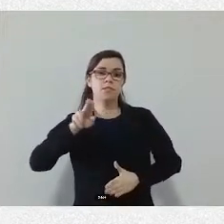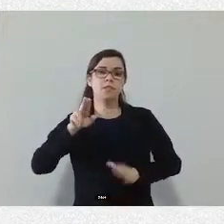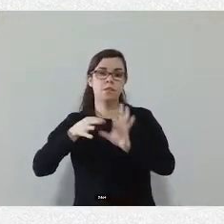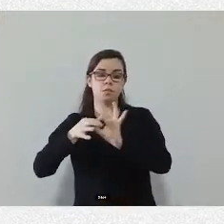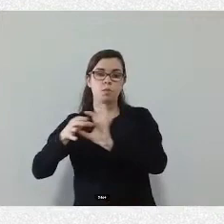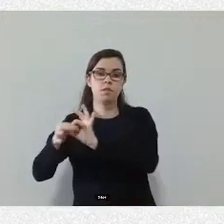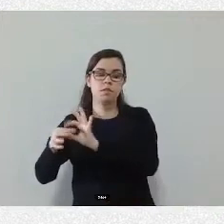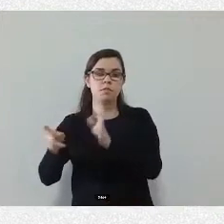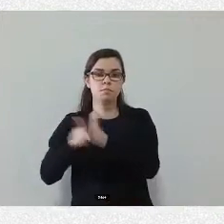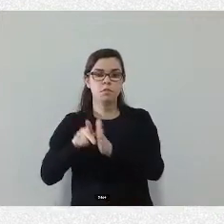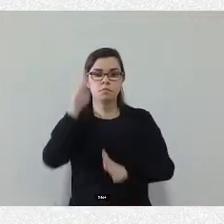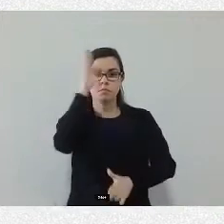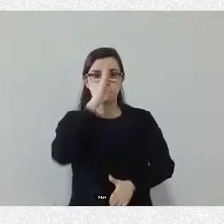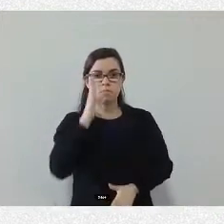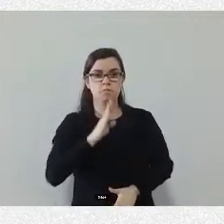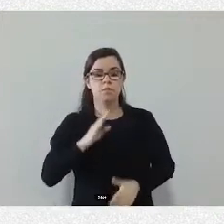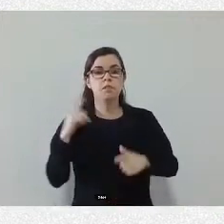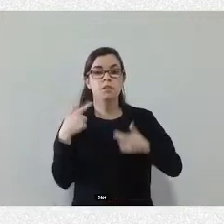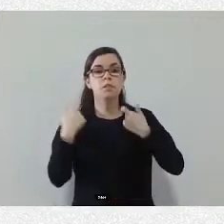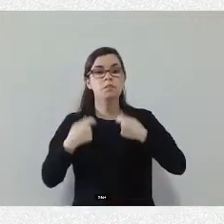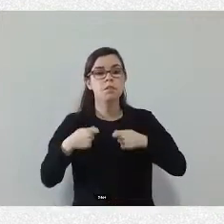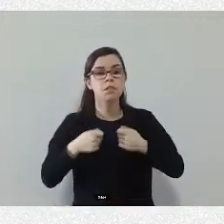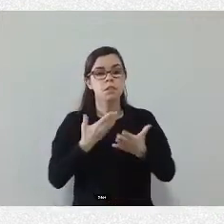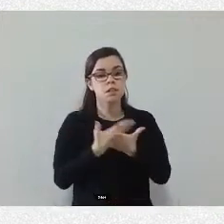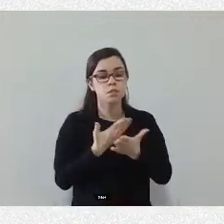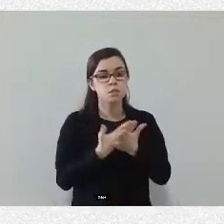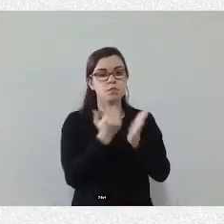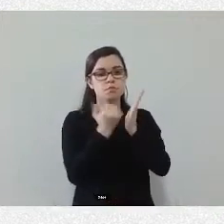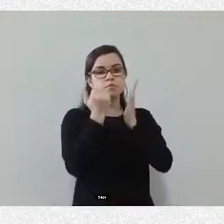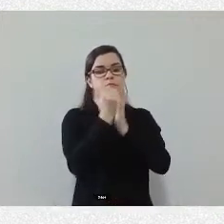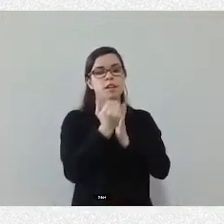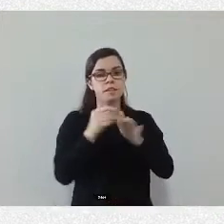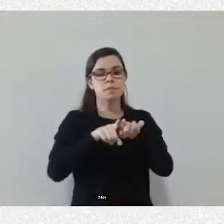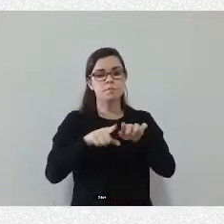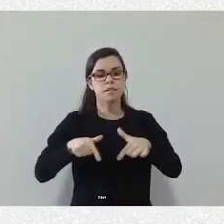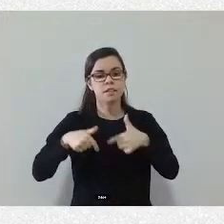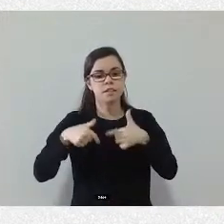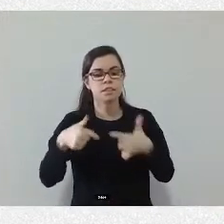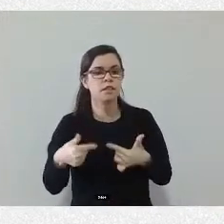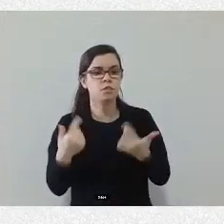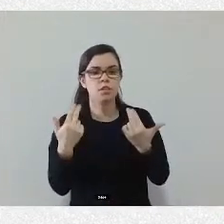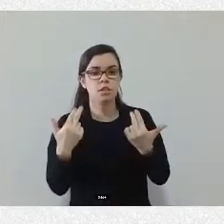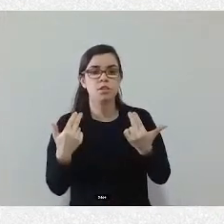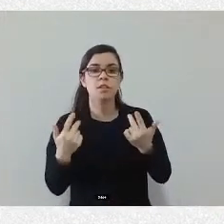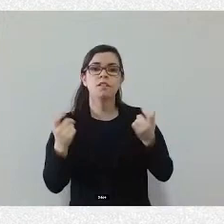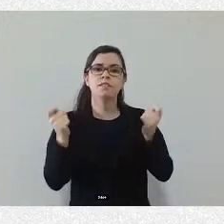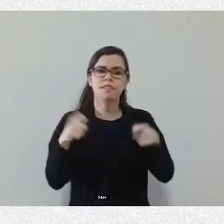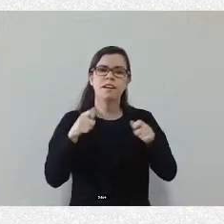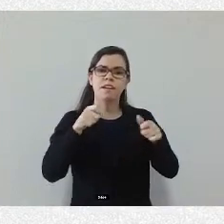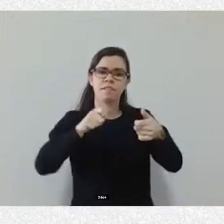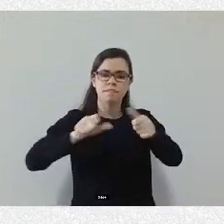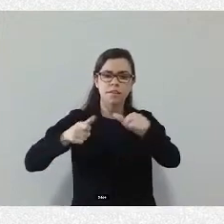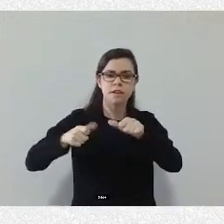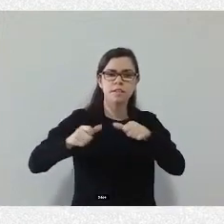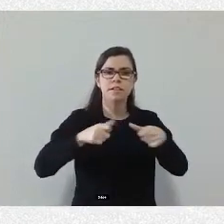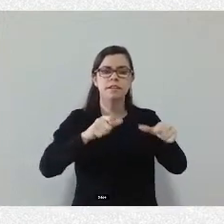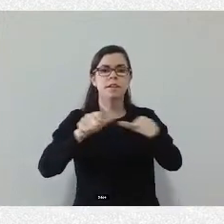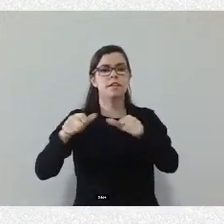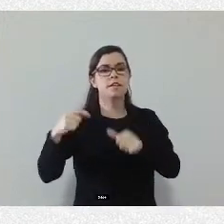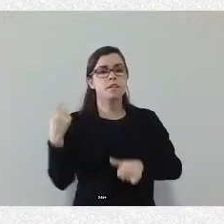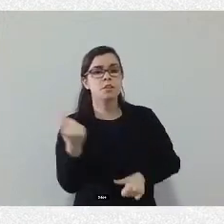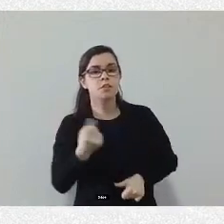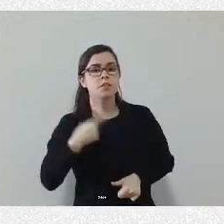estudos, mais iniciativas como essas, para validar terapias no nosso contexto, considerando, né, as nossas